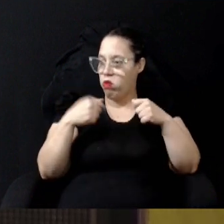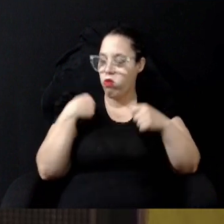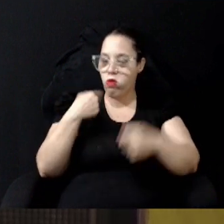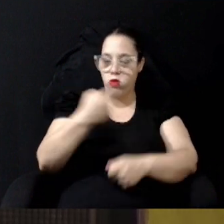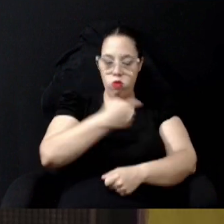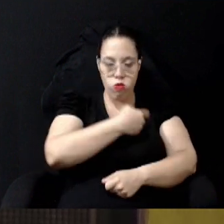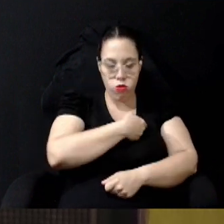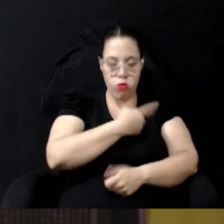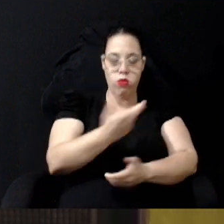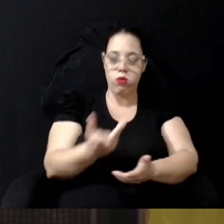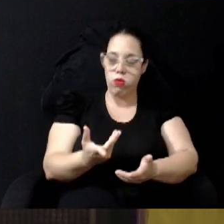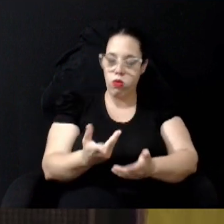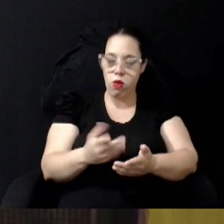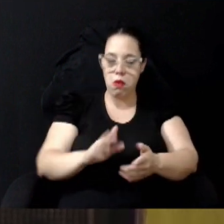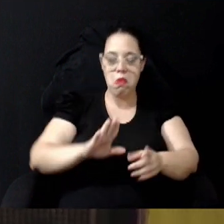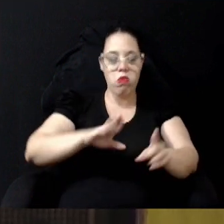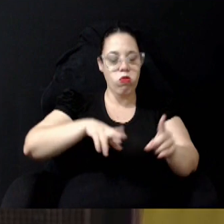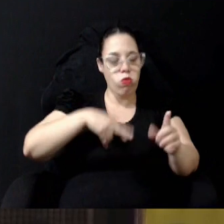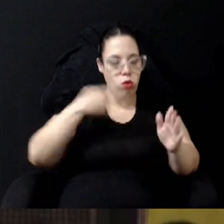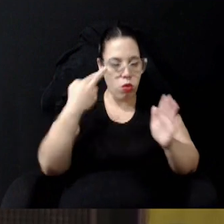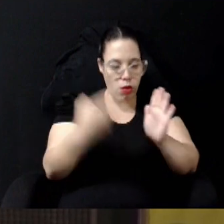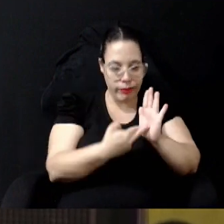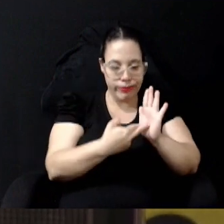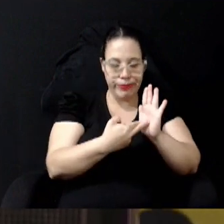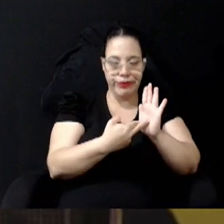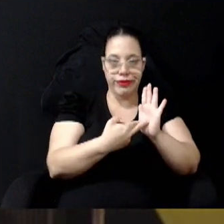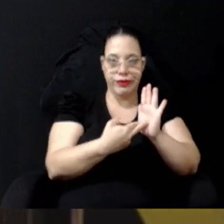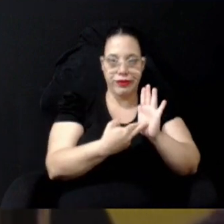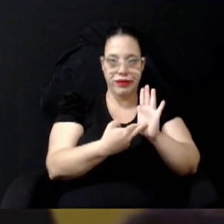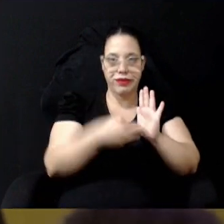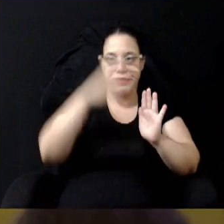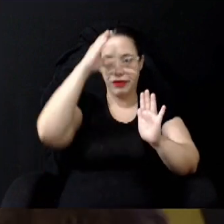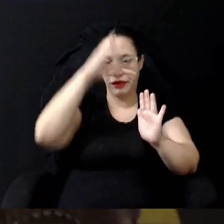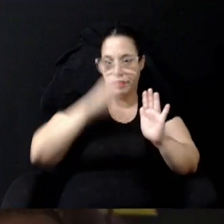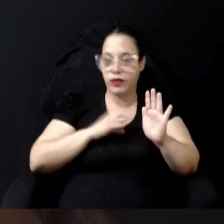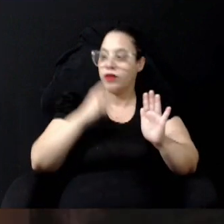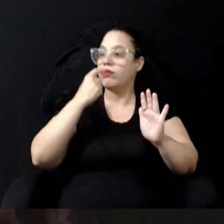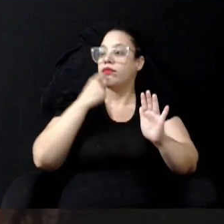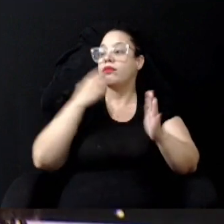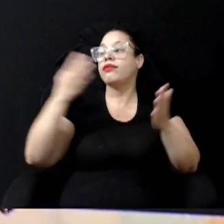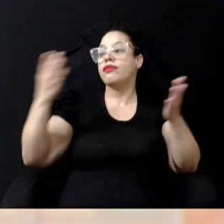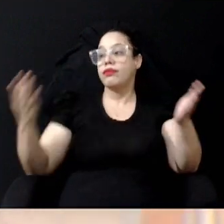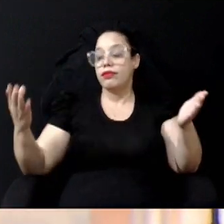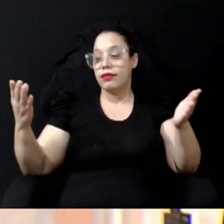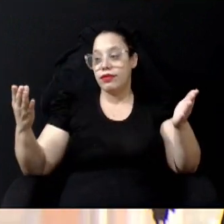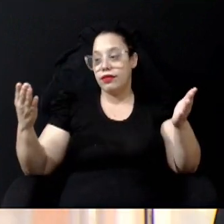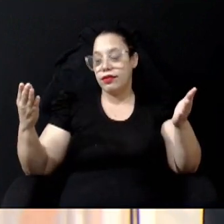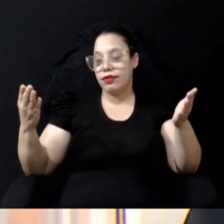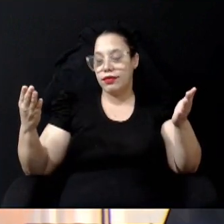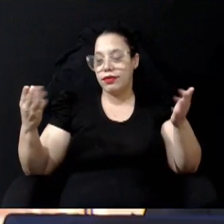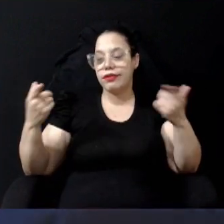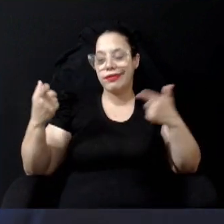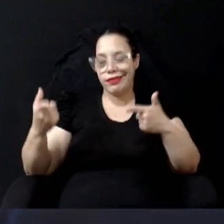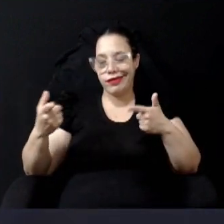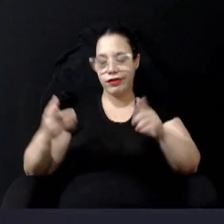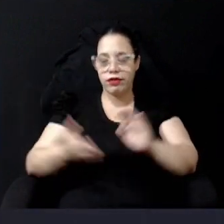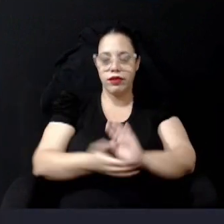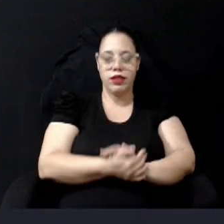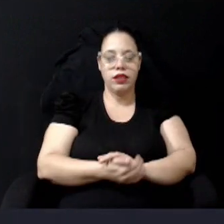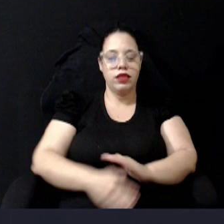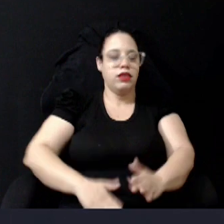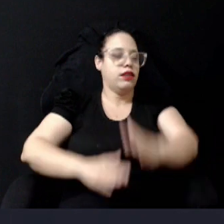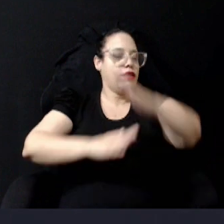o reconhecimento de cidadão campineiro oferecido aí pela Câmara